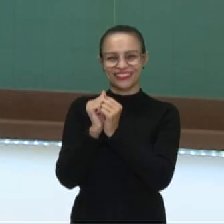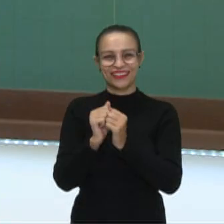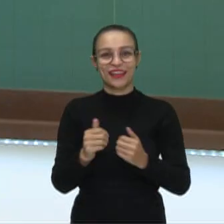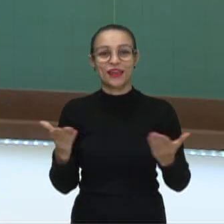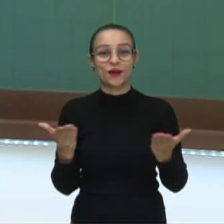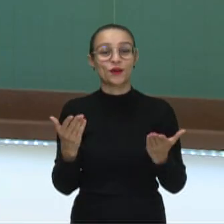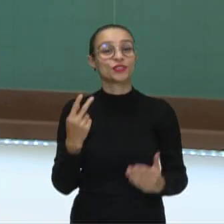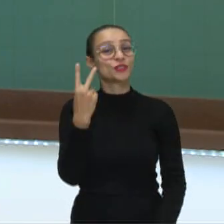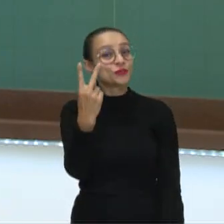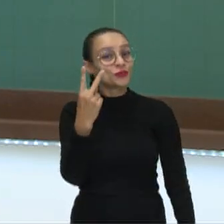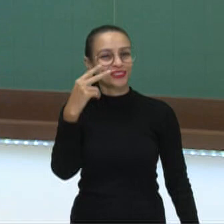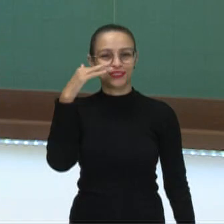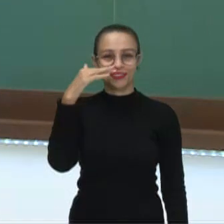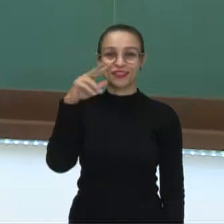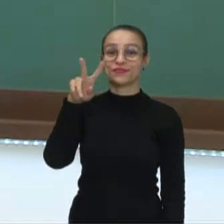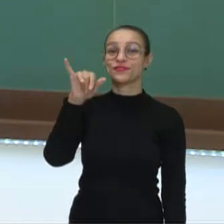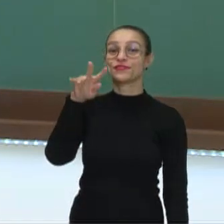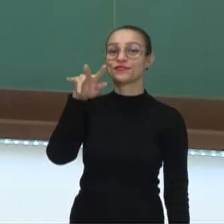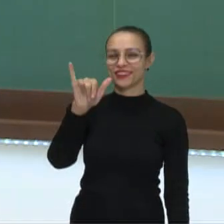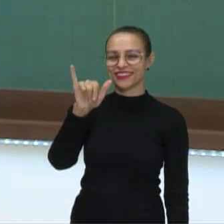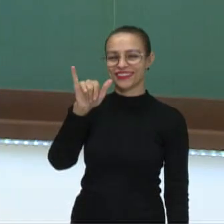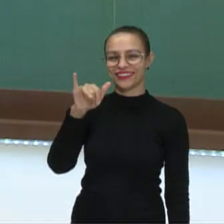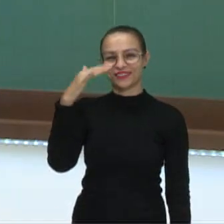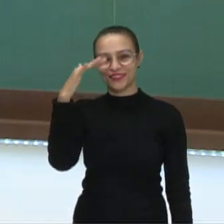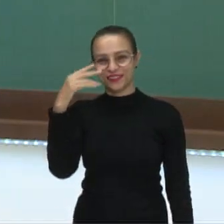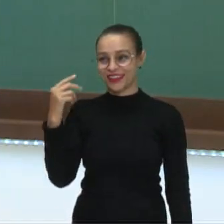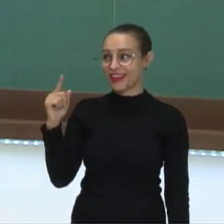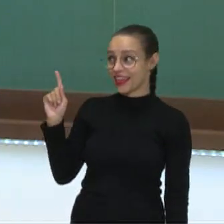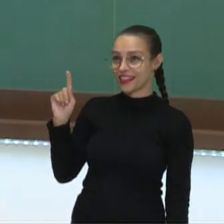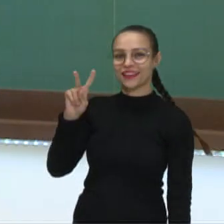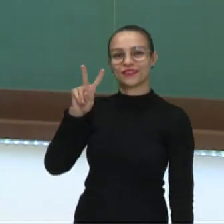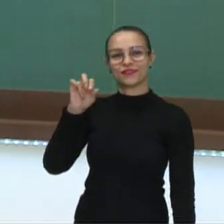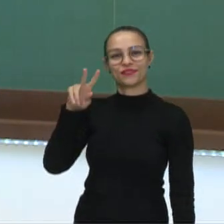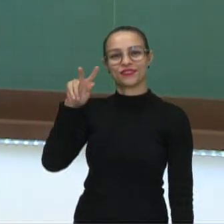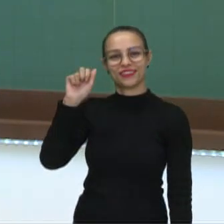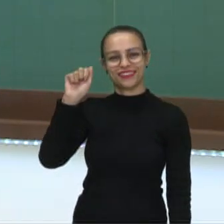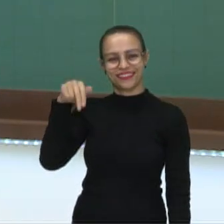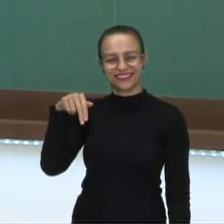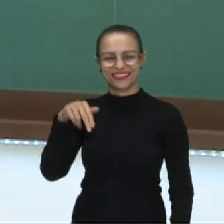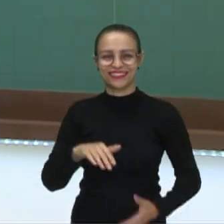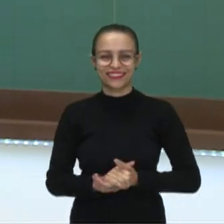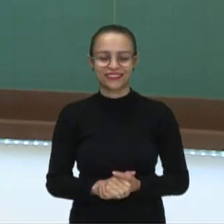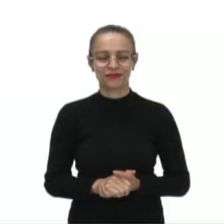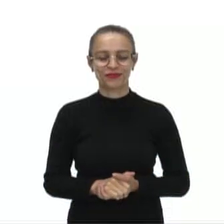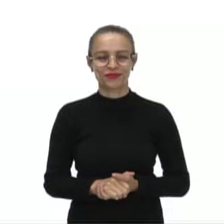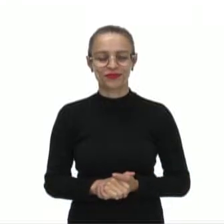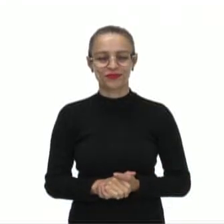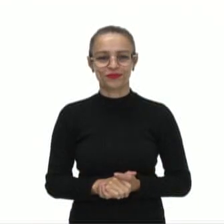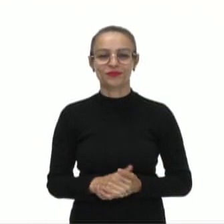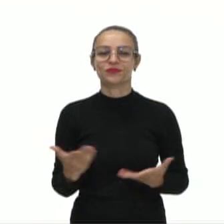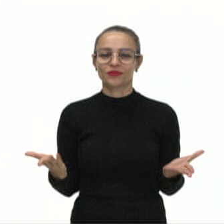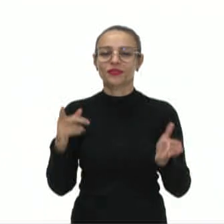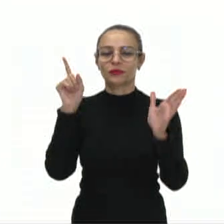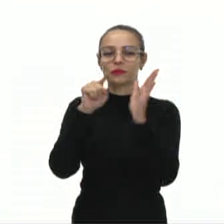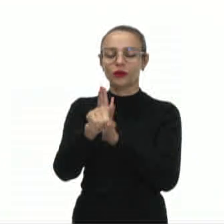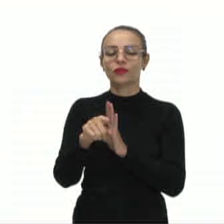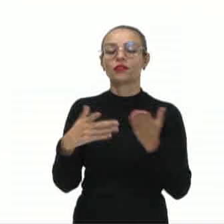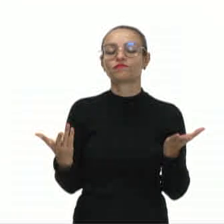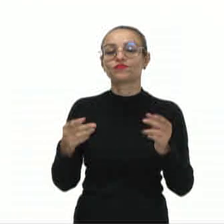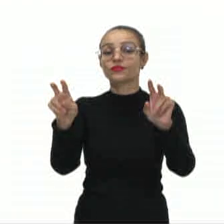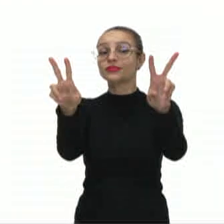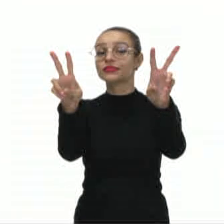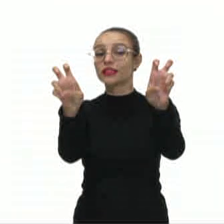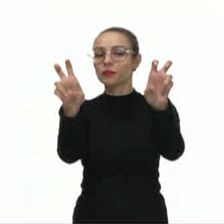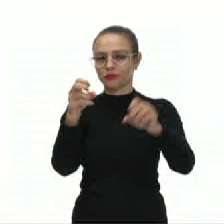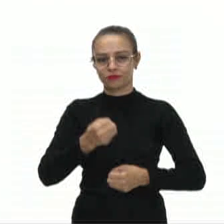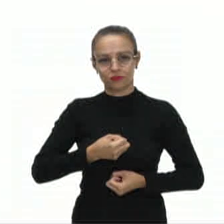temos duas Vivis aqui, eu Vivian, ela Viviane, a sala está de Vivis. Eu te perguntei sobre a temática